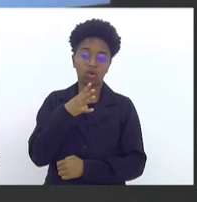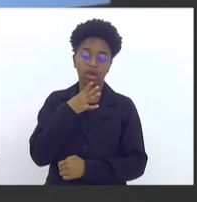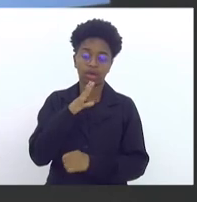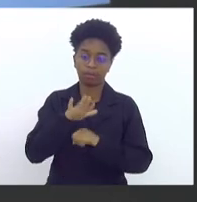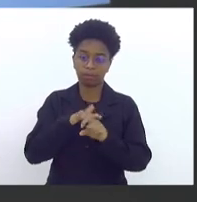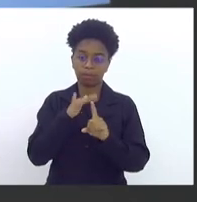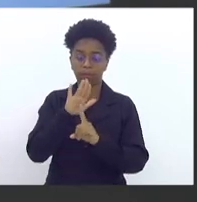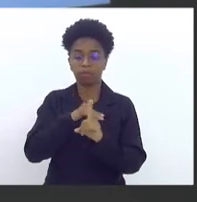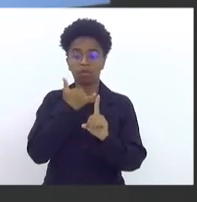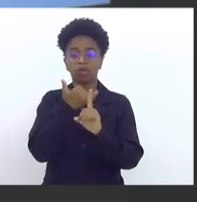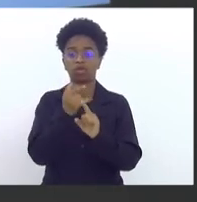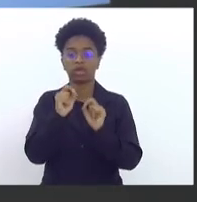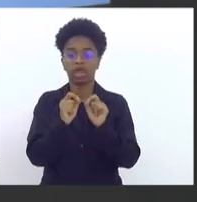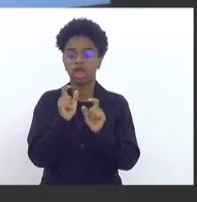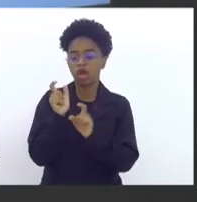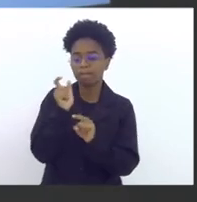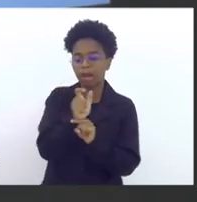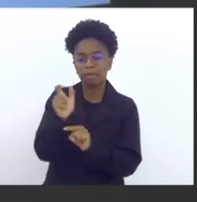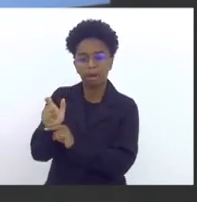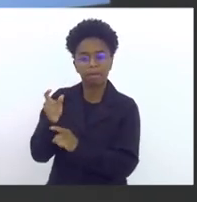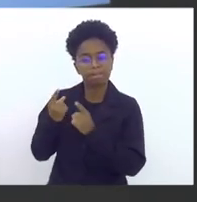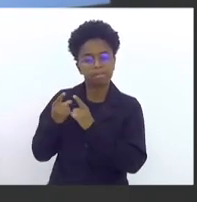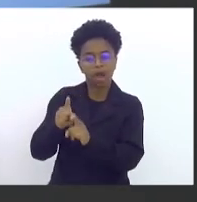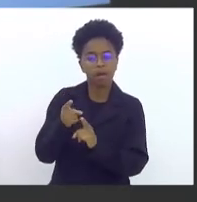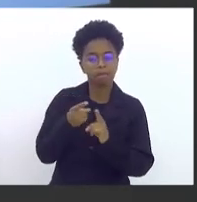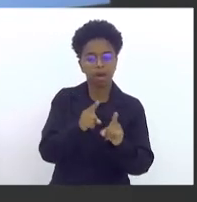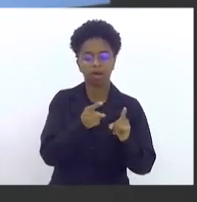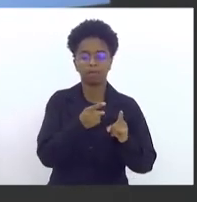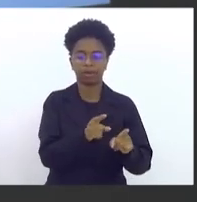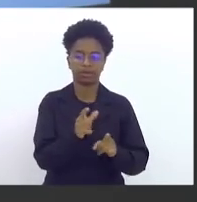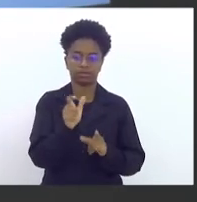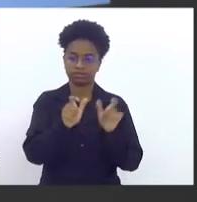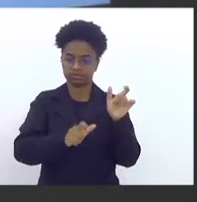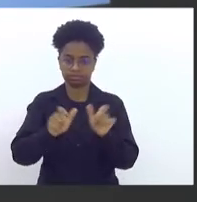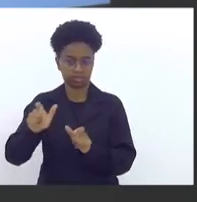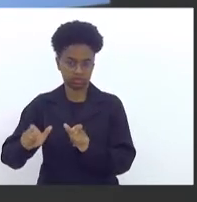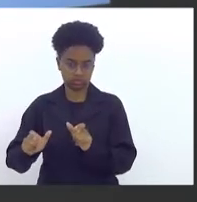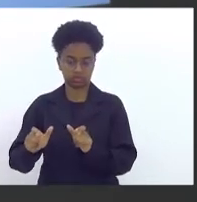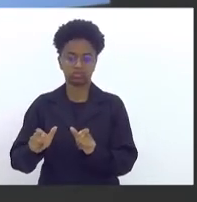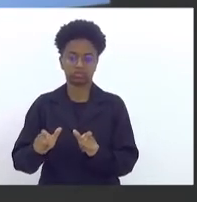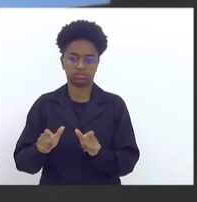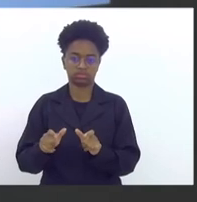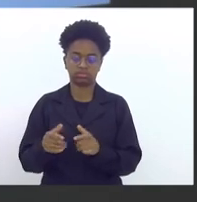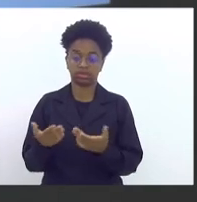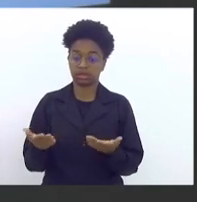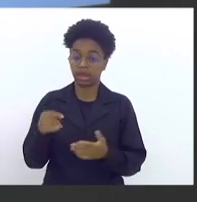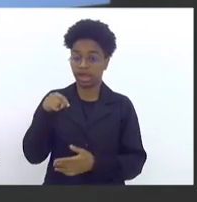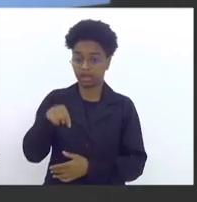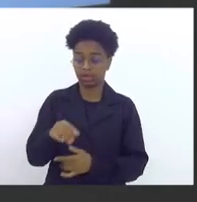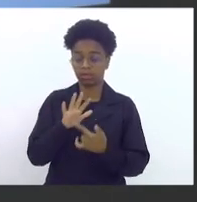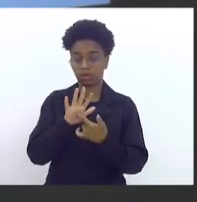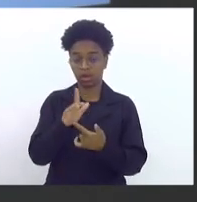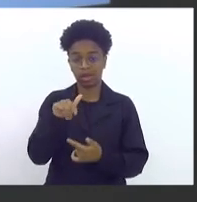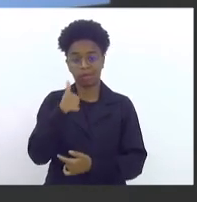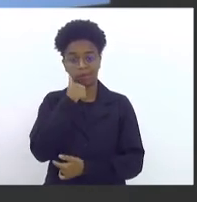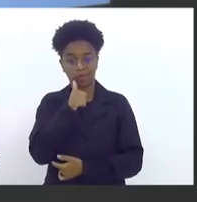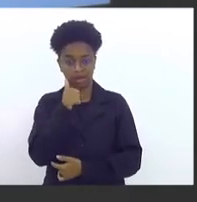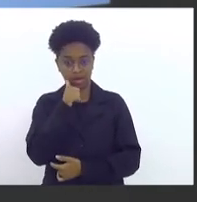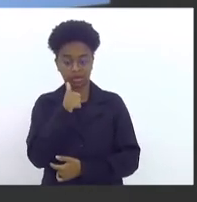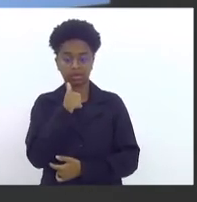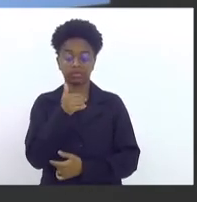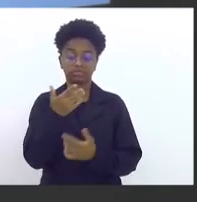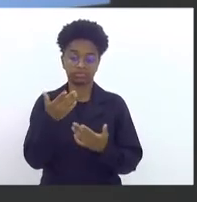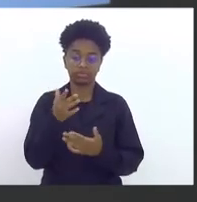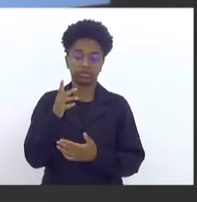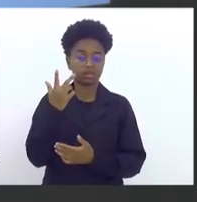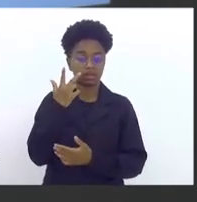comentários ataques insultos contra pessoas e no caso aqui contra as mulheres é